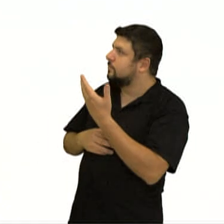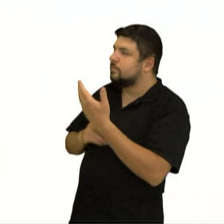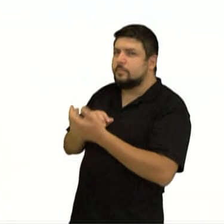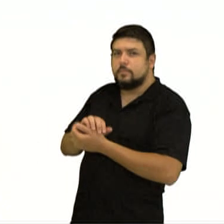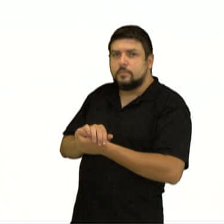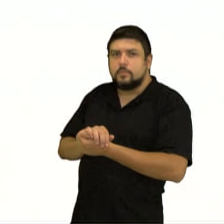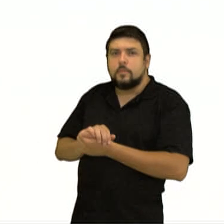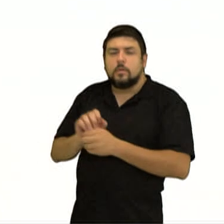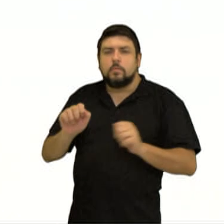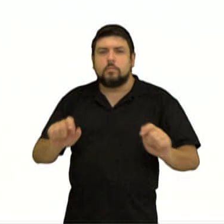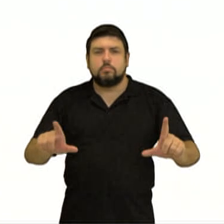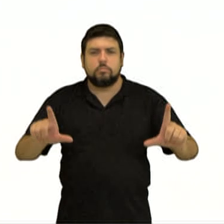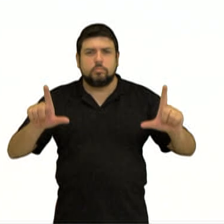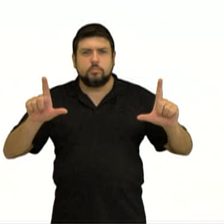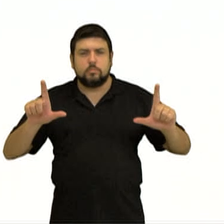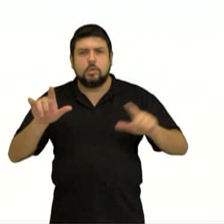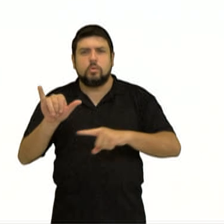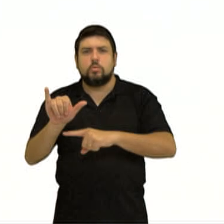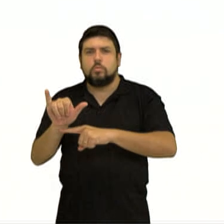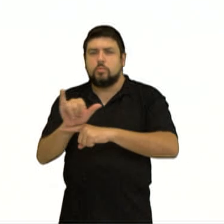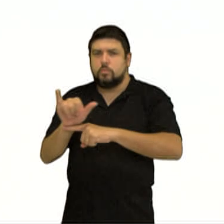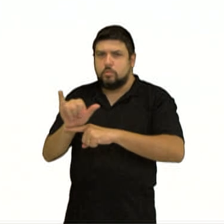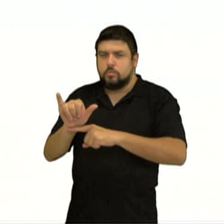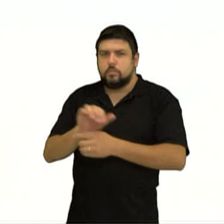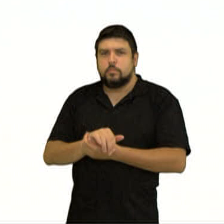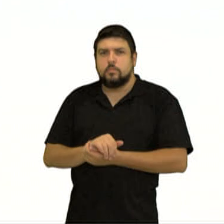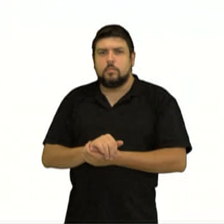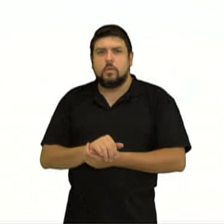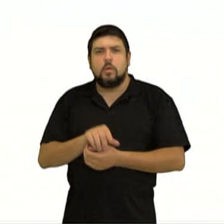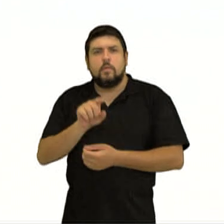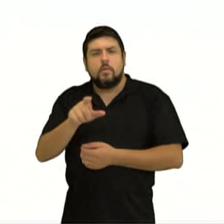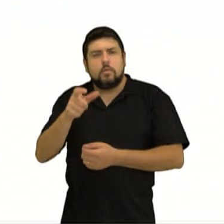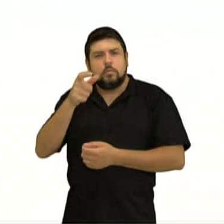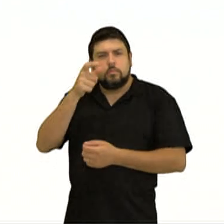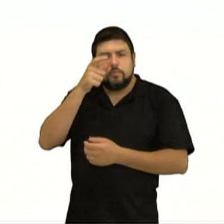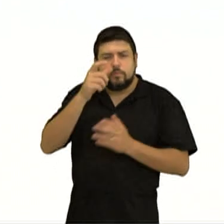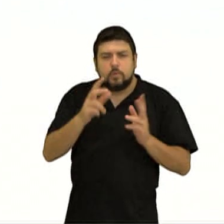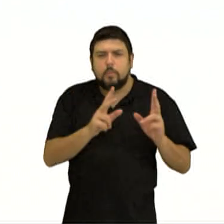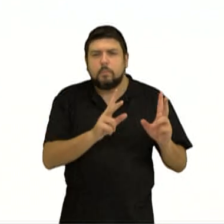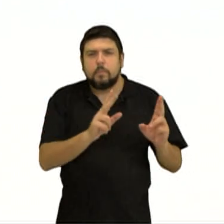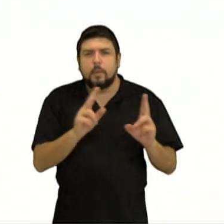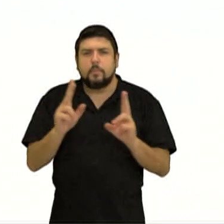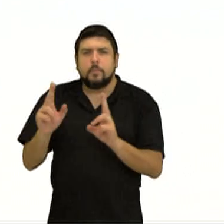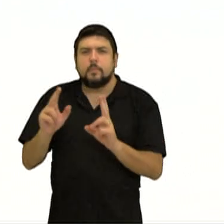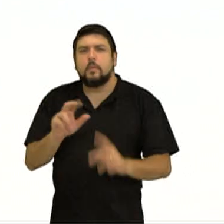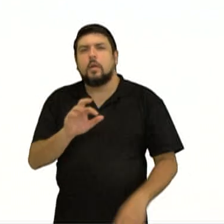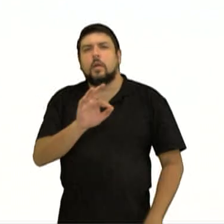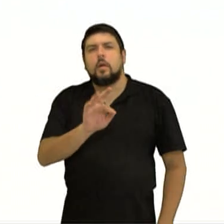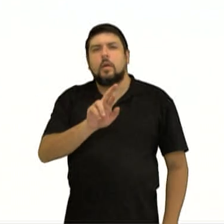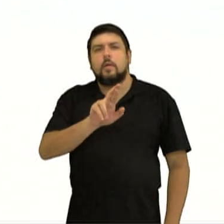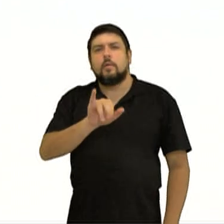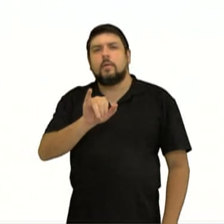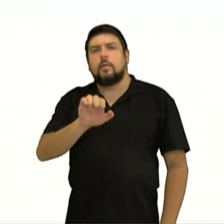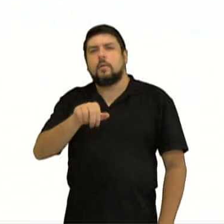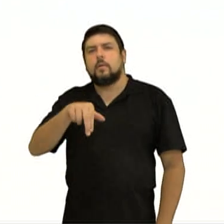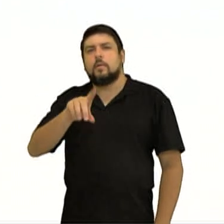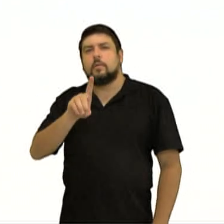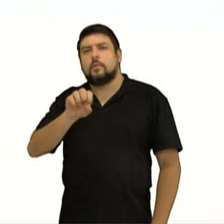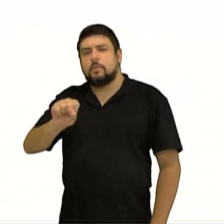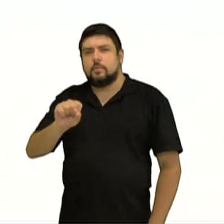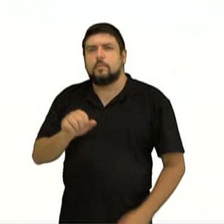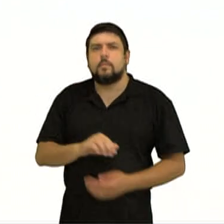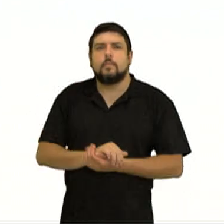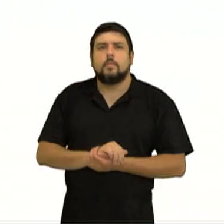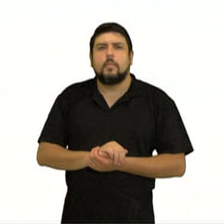para a página do YouTube. Você assistirá várias cenas da série Friends. Anote em seu caderno todos os phrasal verbs